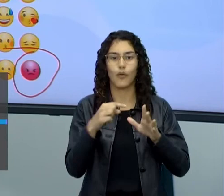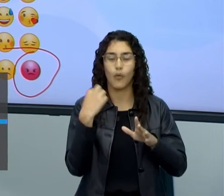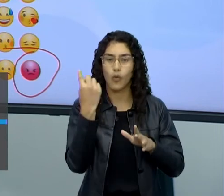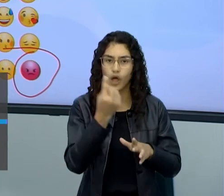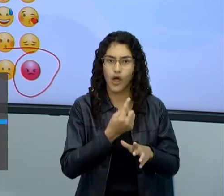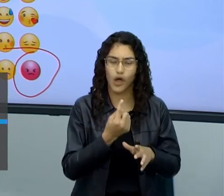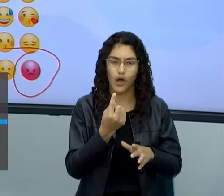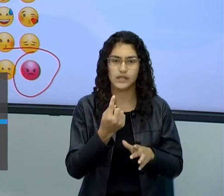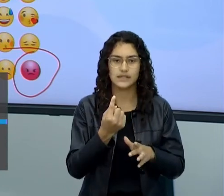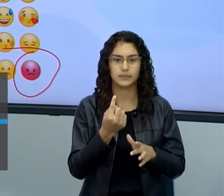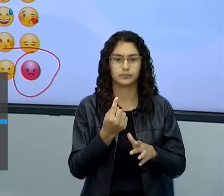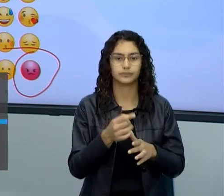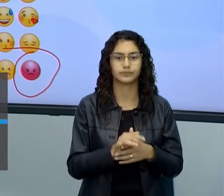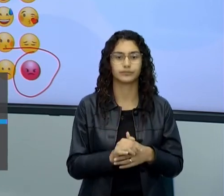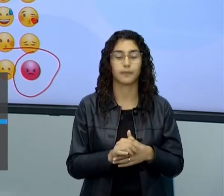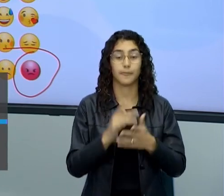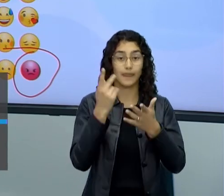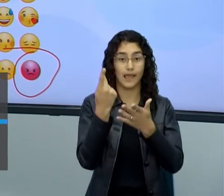gente